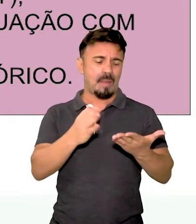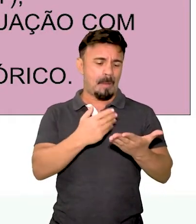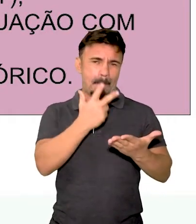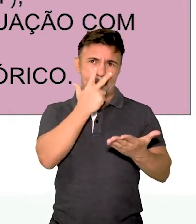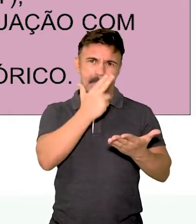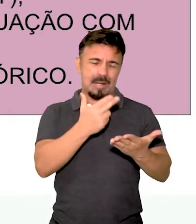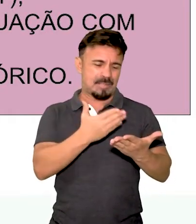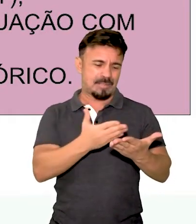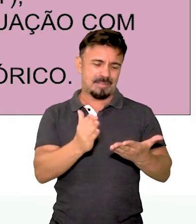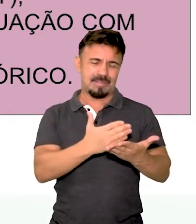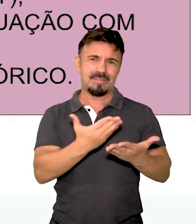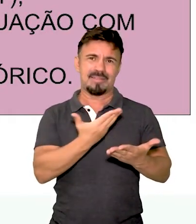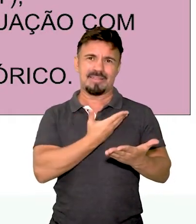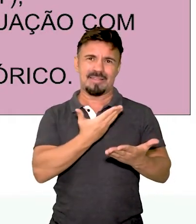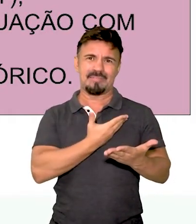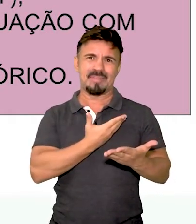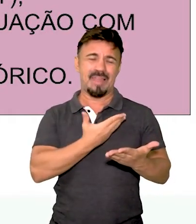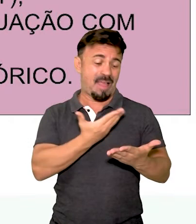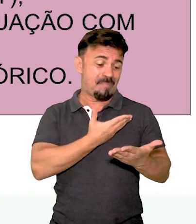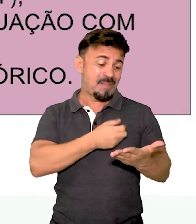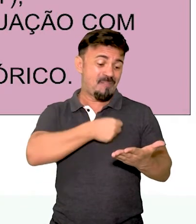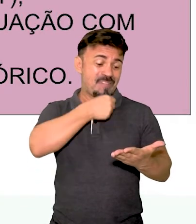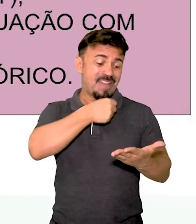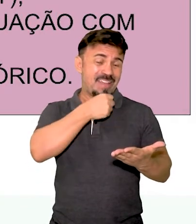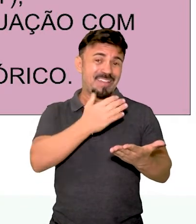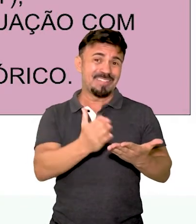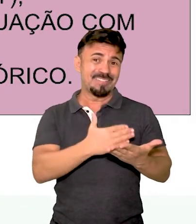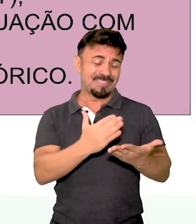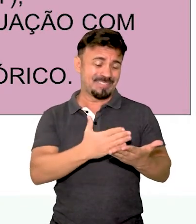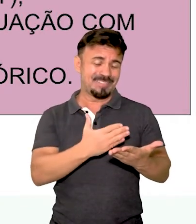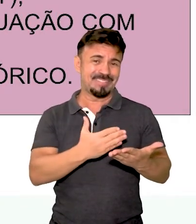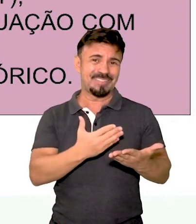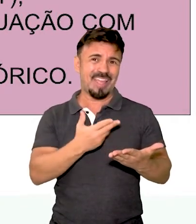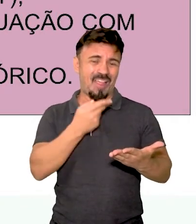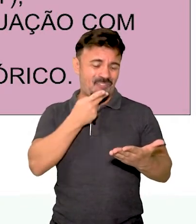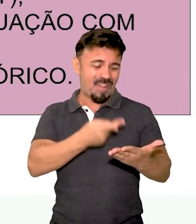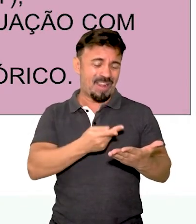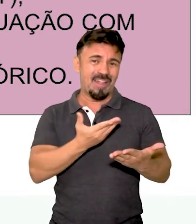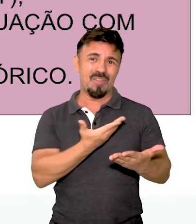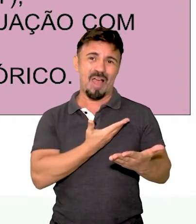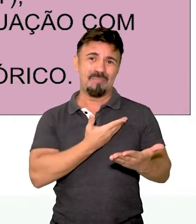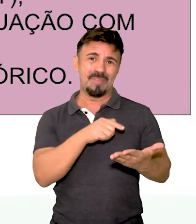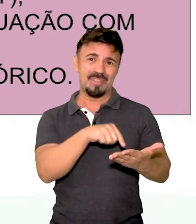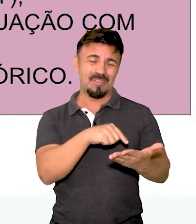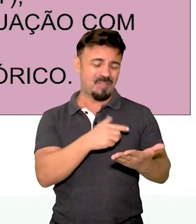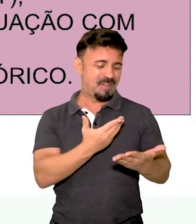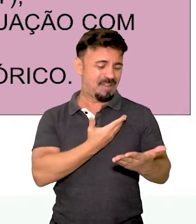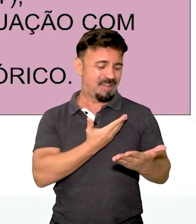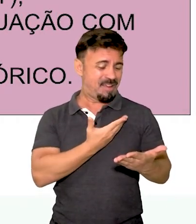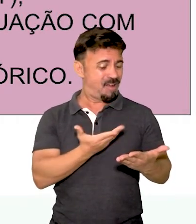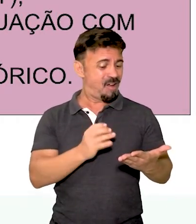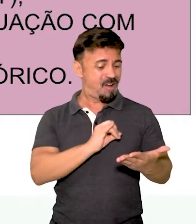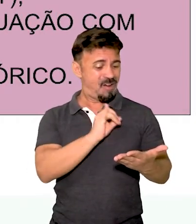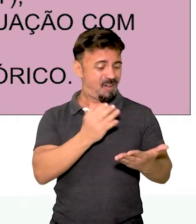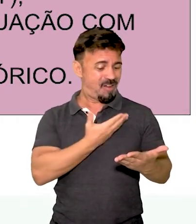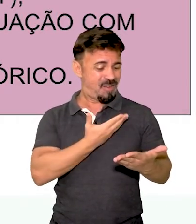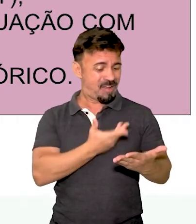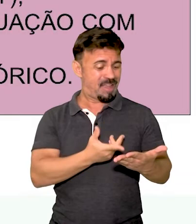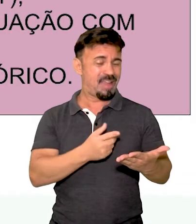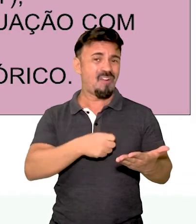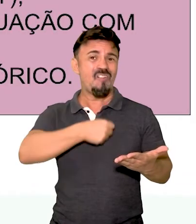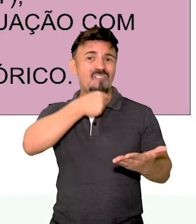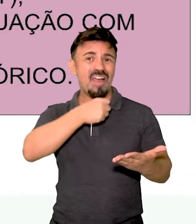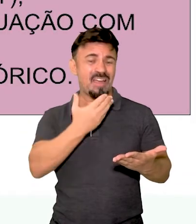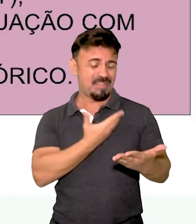diz velho, né? Uma coisa íntima, como você estivesse falando com o seu amigo, né? Ou lá colega, ou velho,